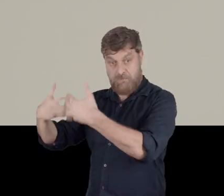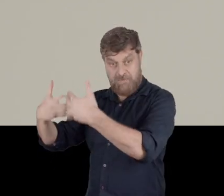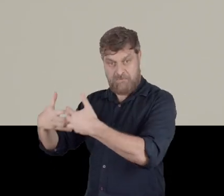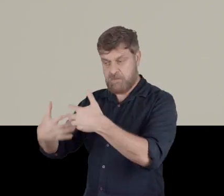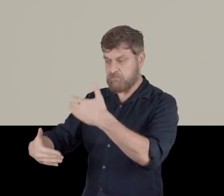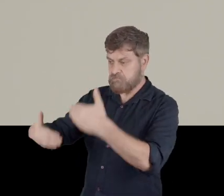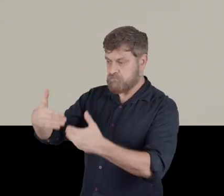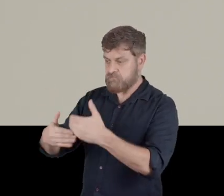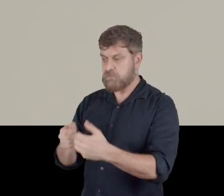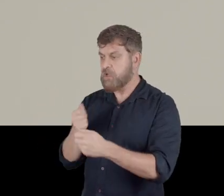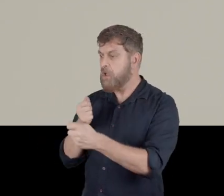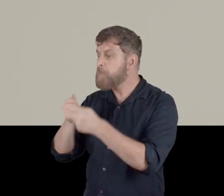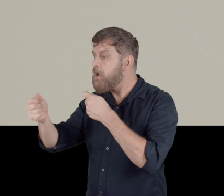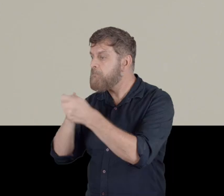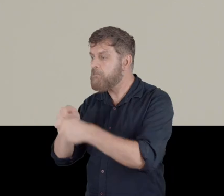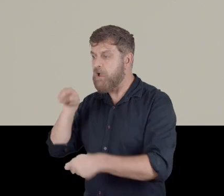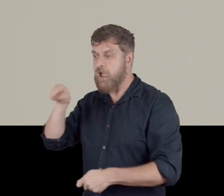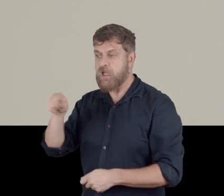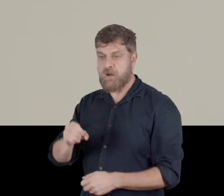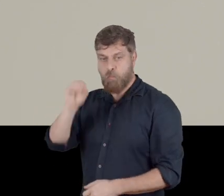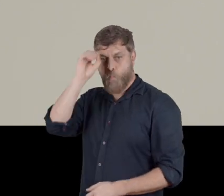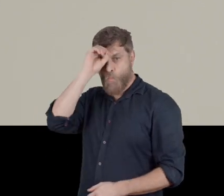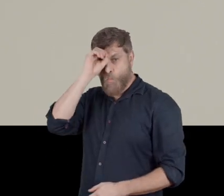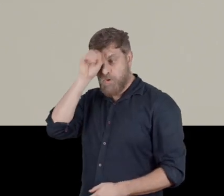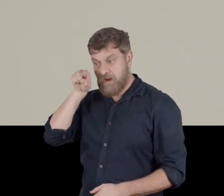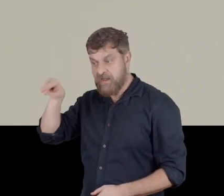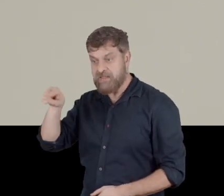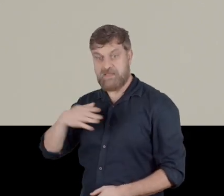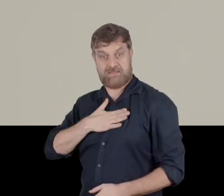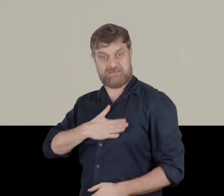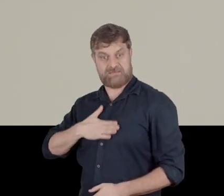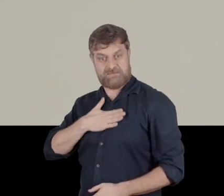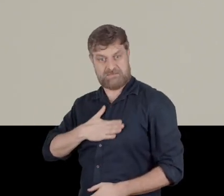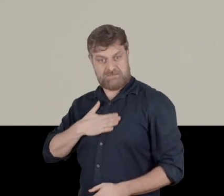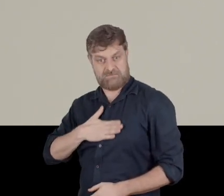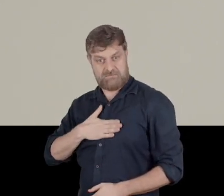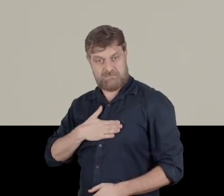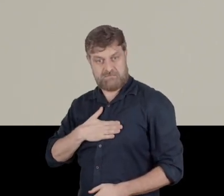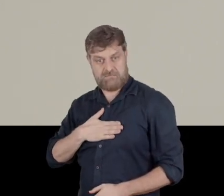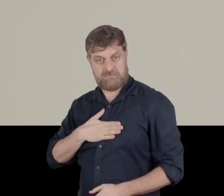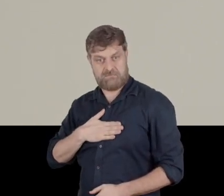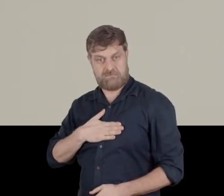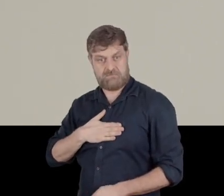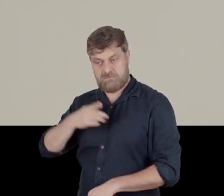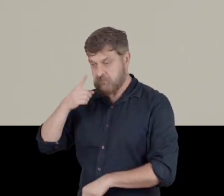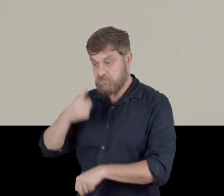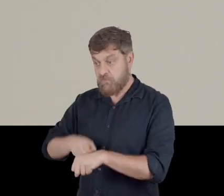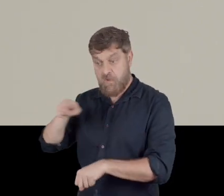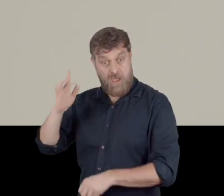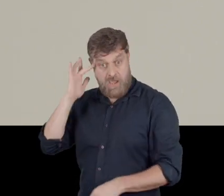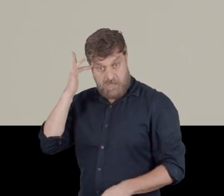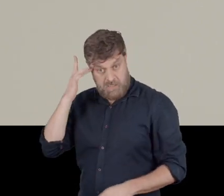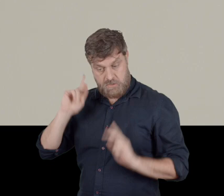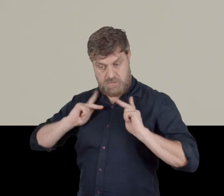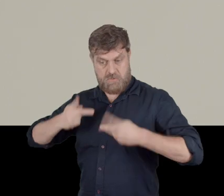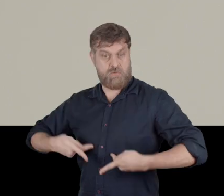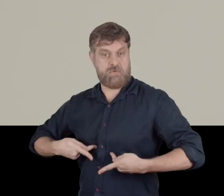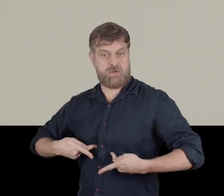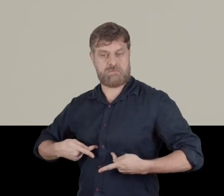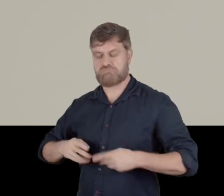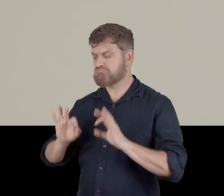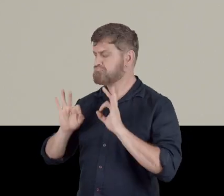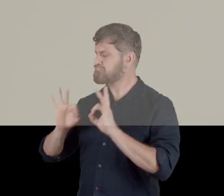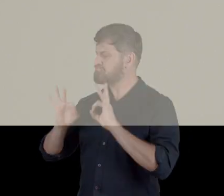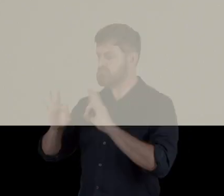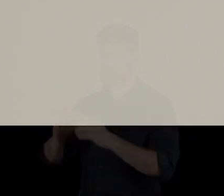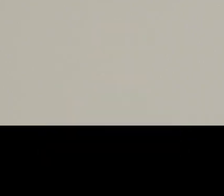para conversar com uma máquina, não contar que é uma máquina, e ele se satisfazer com aquilo, e achar que é um